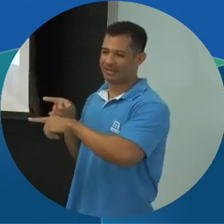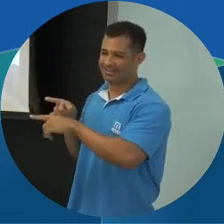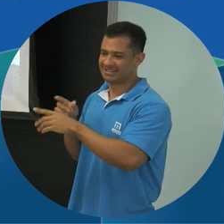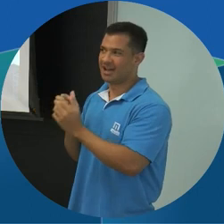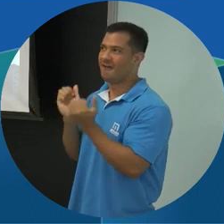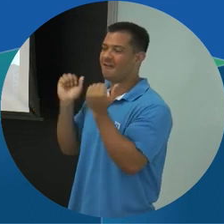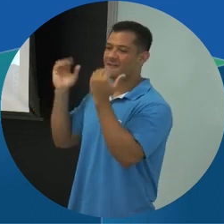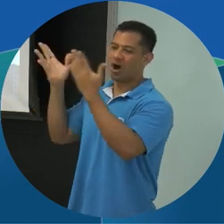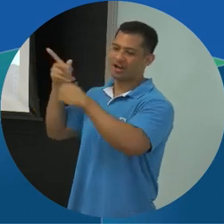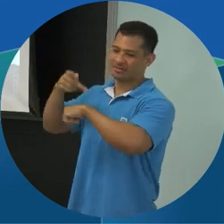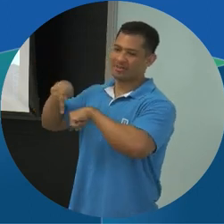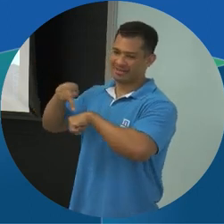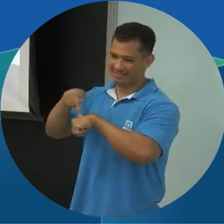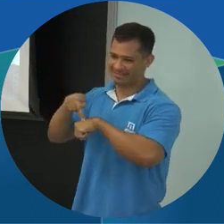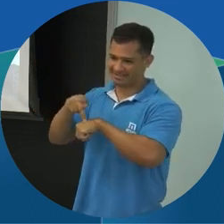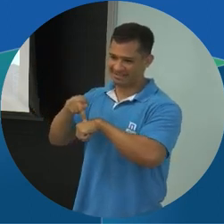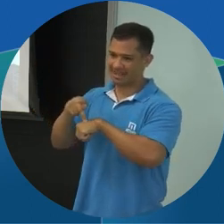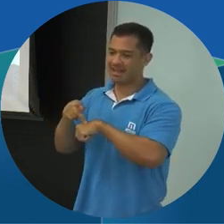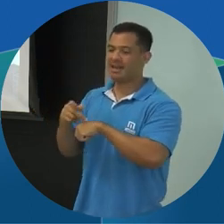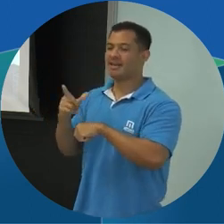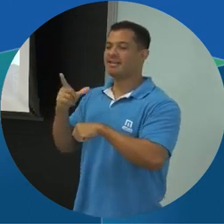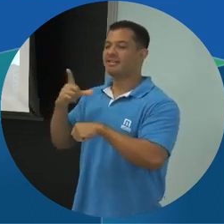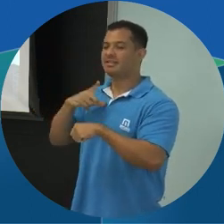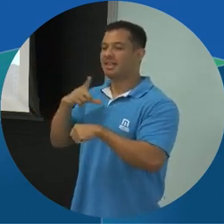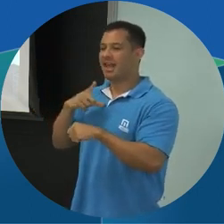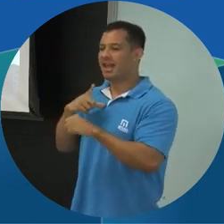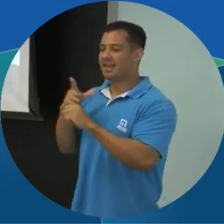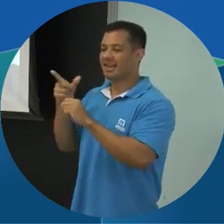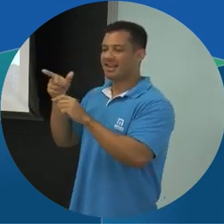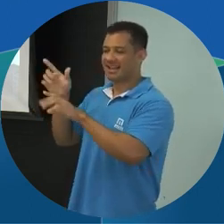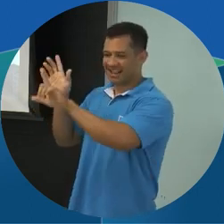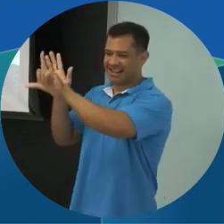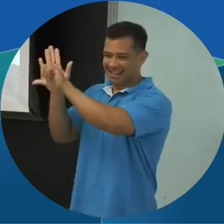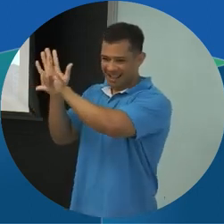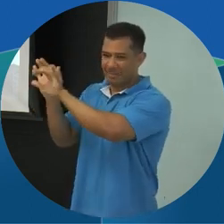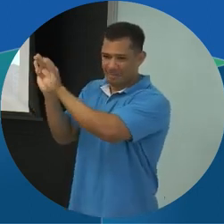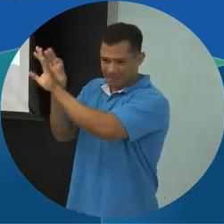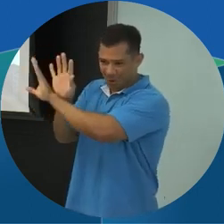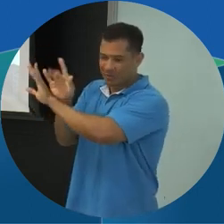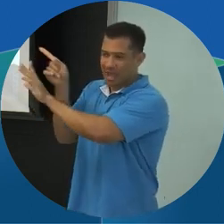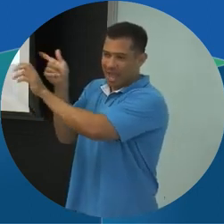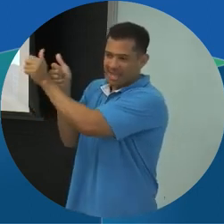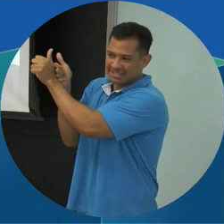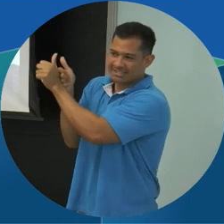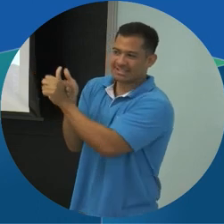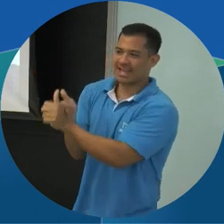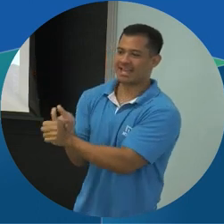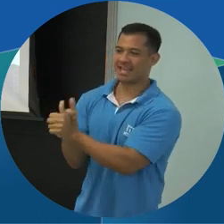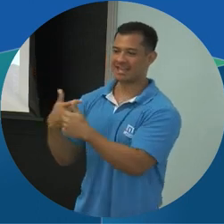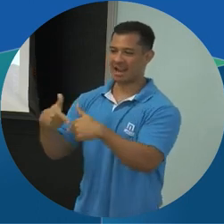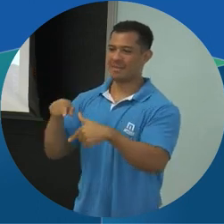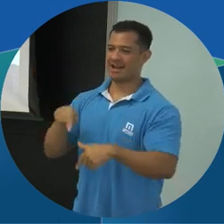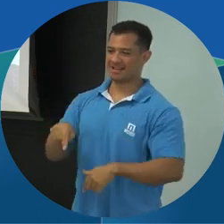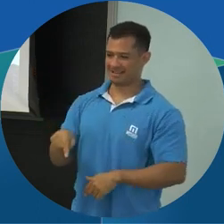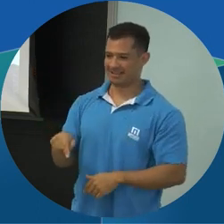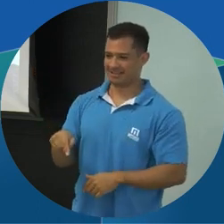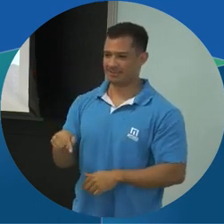fora do país que vão reger essa atividade de hidrojateamento, tá? Dentre elas aqui a gente usa